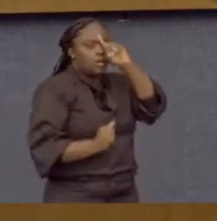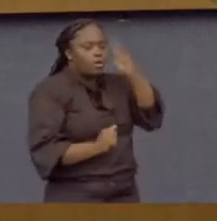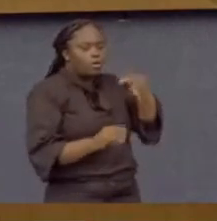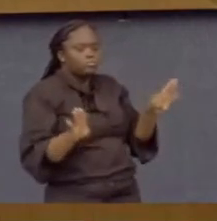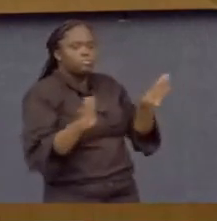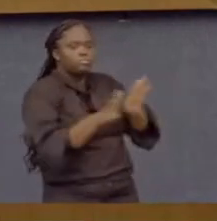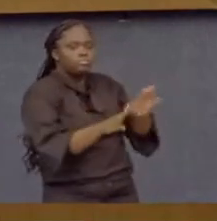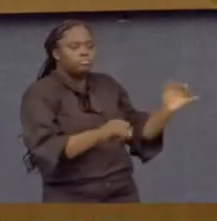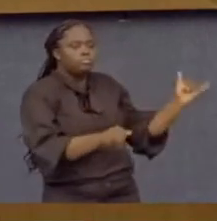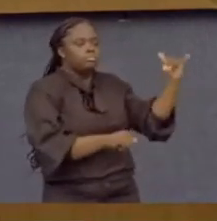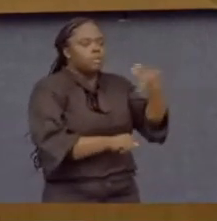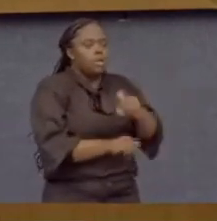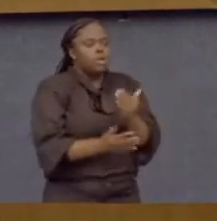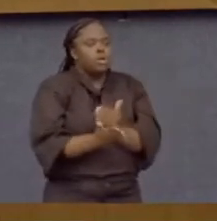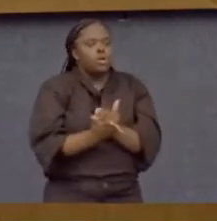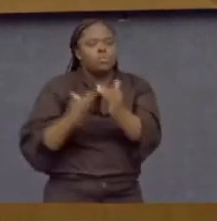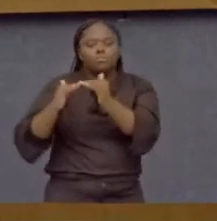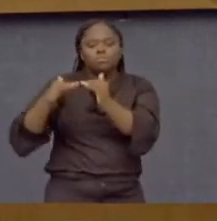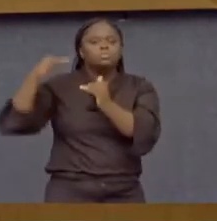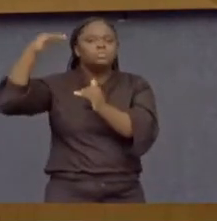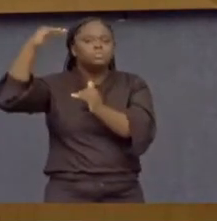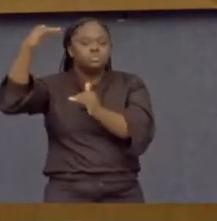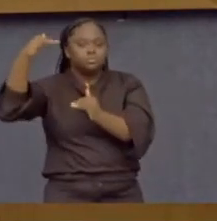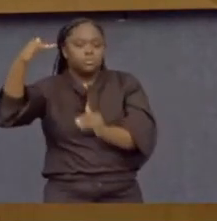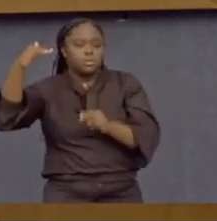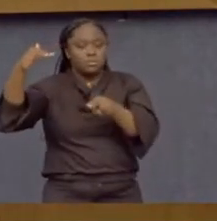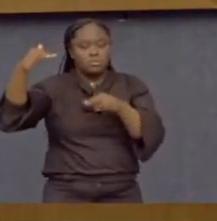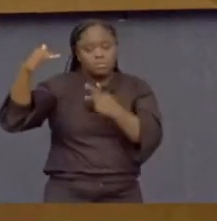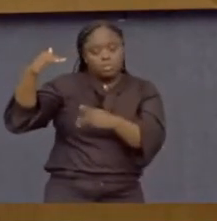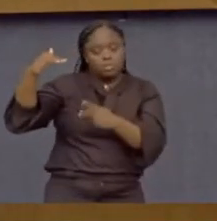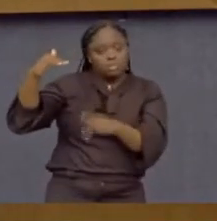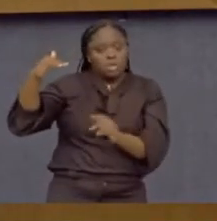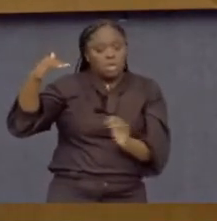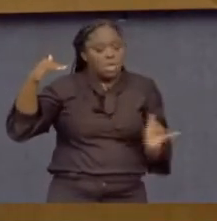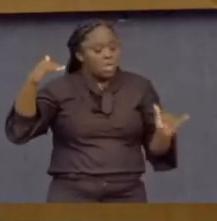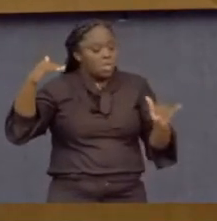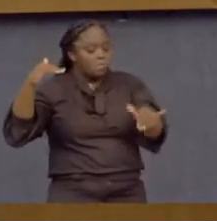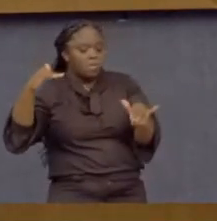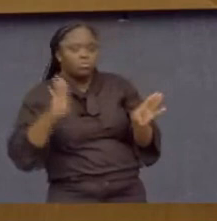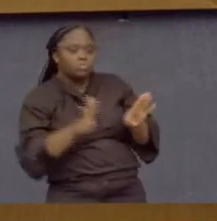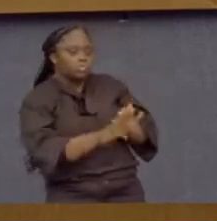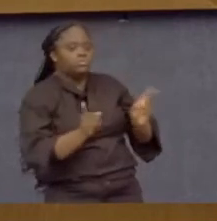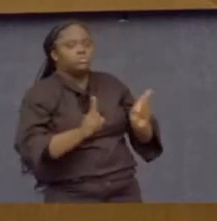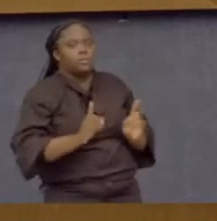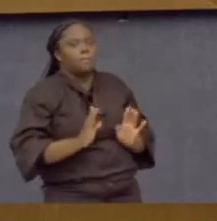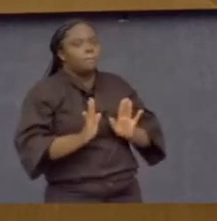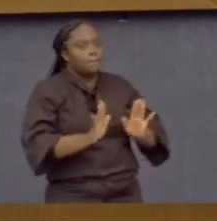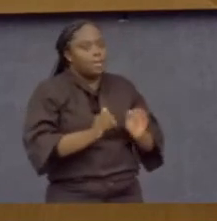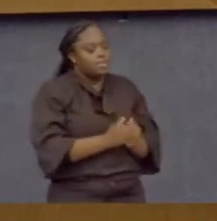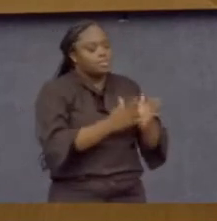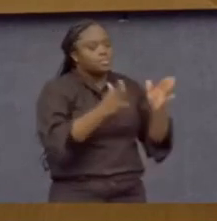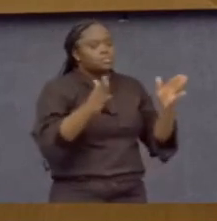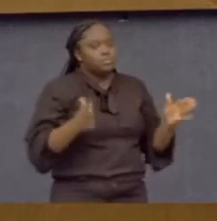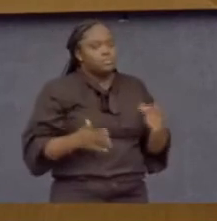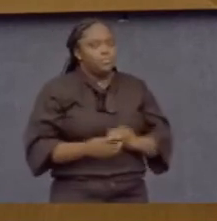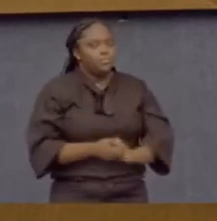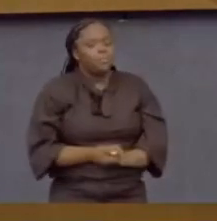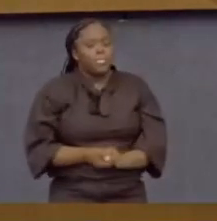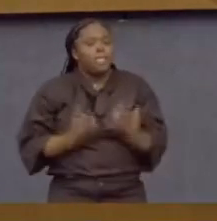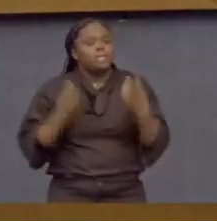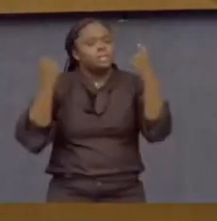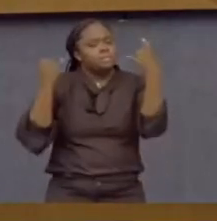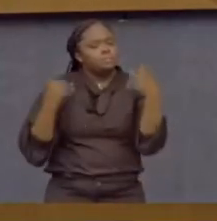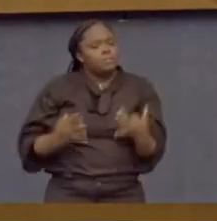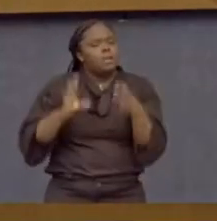do aeroporto Carlos Prates veio de cima e que, por ele, aeroportos não se fecham e sim se abrem. Dado o